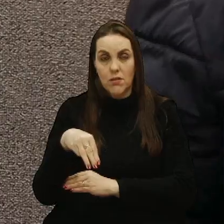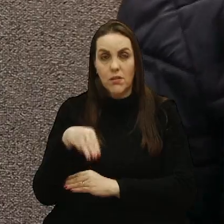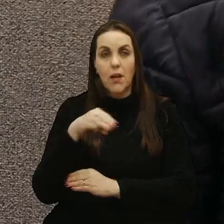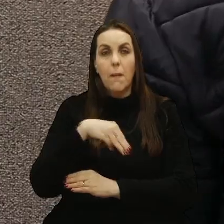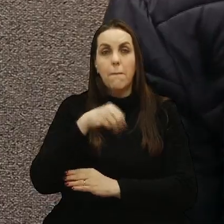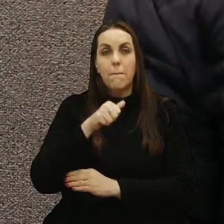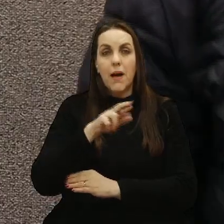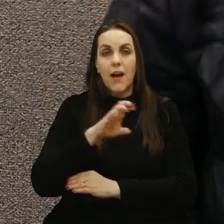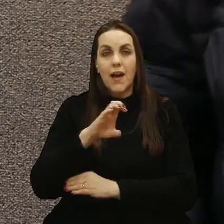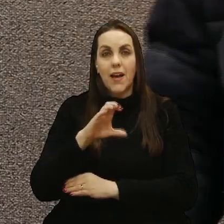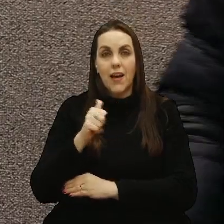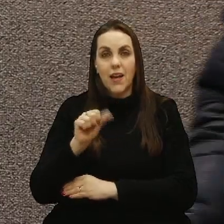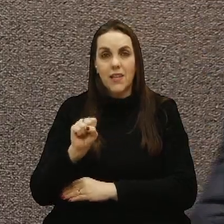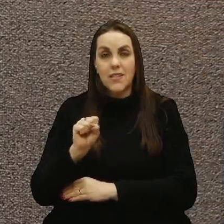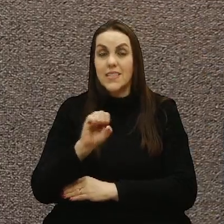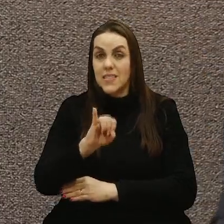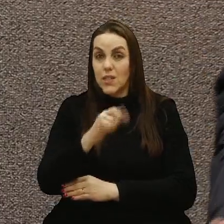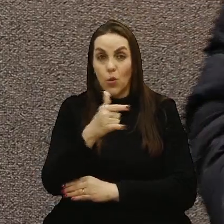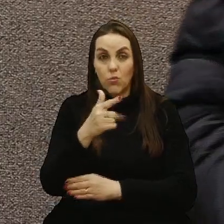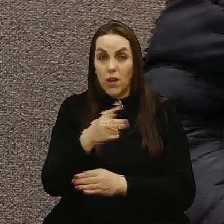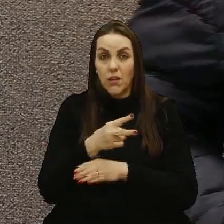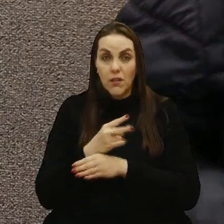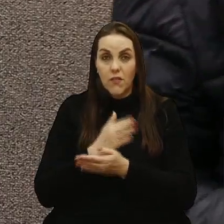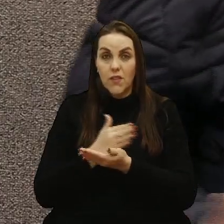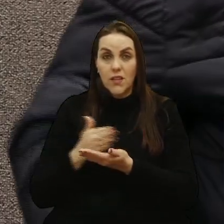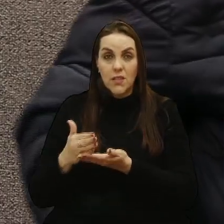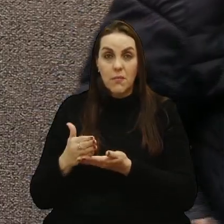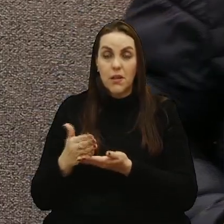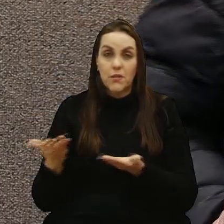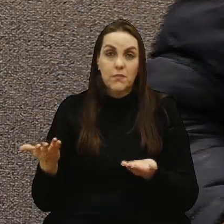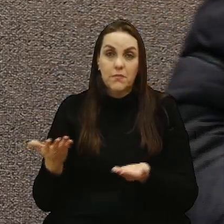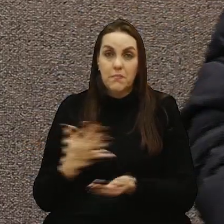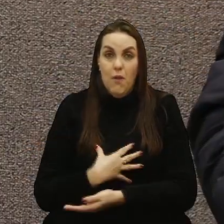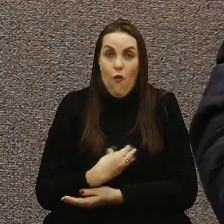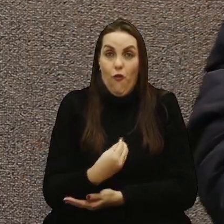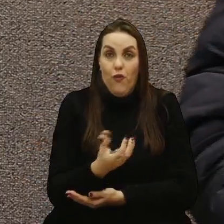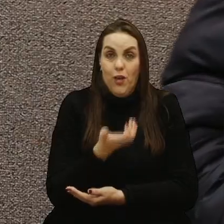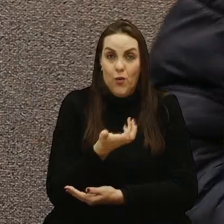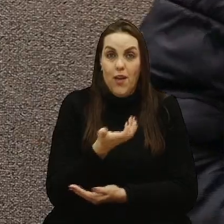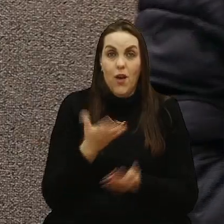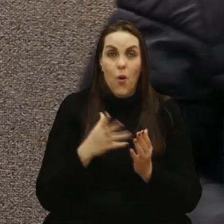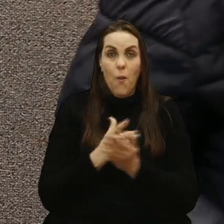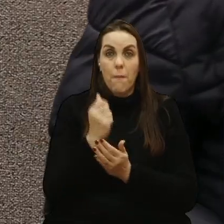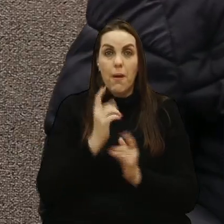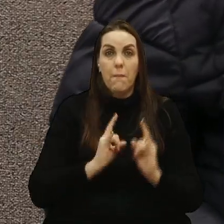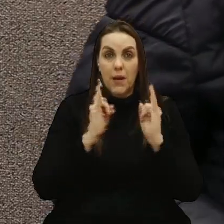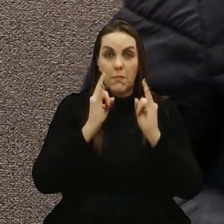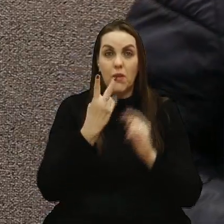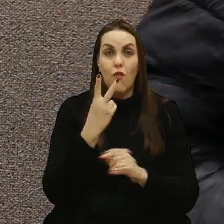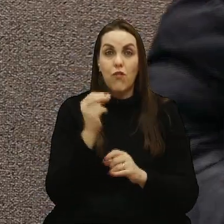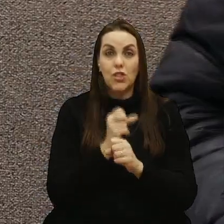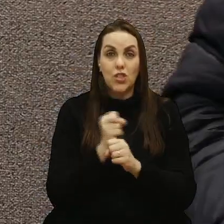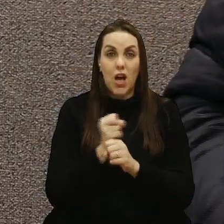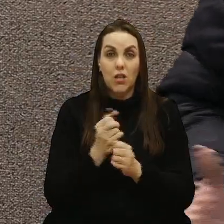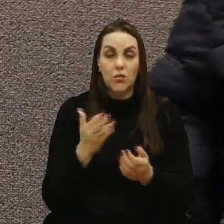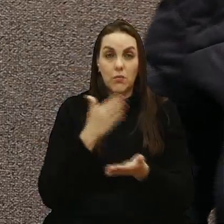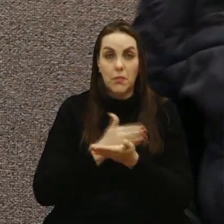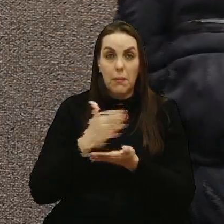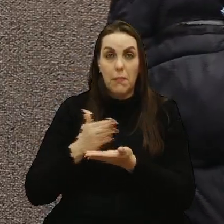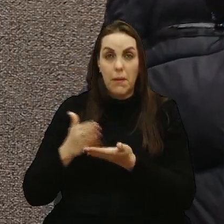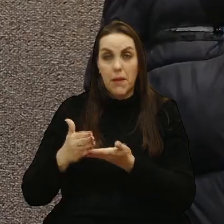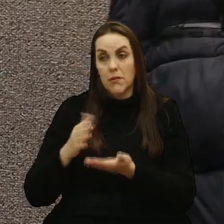Marrecas? Então, sem financiamento, meu filho quer comprar um apartamento em 20 anos. Filho, se tu